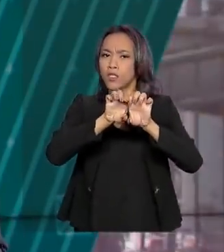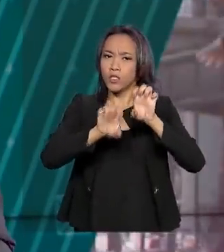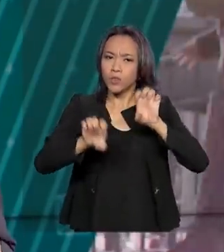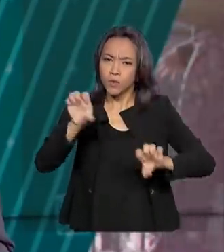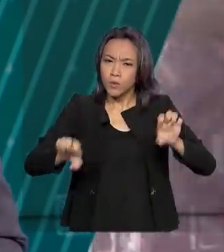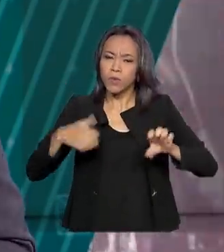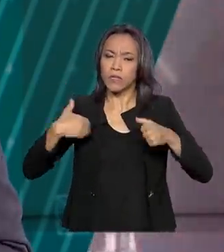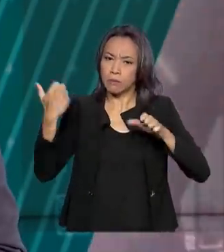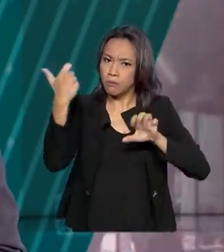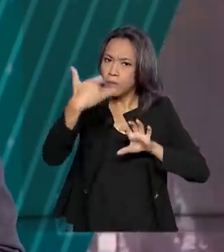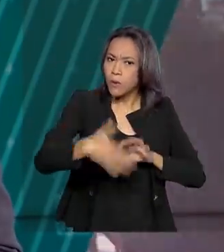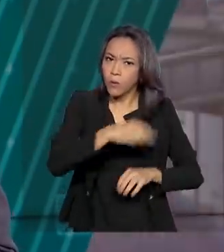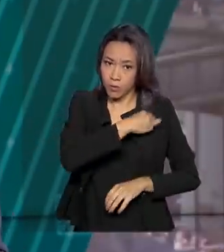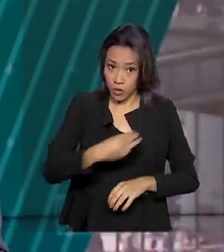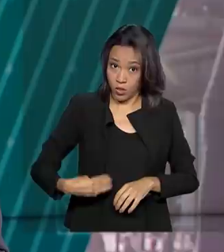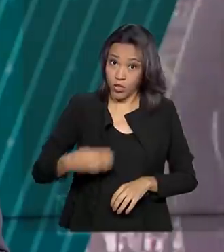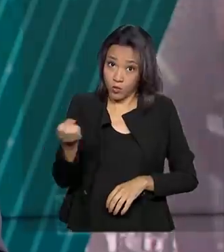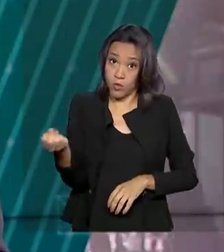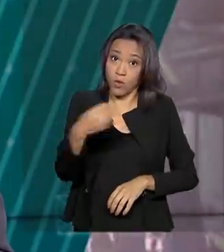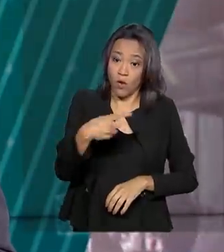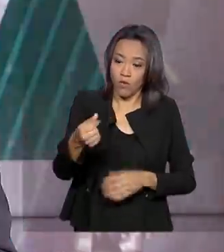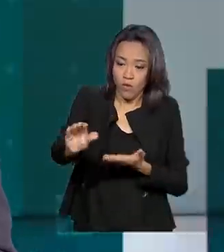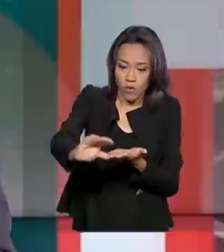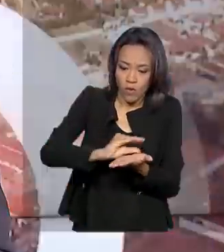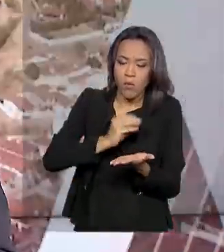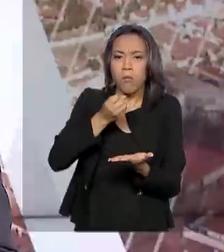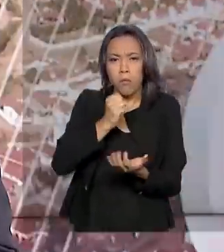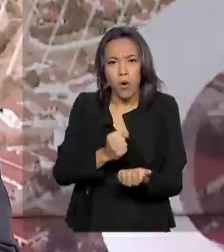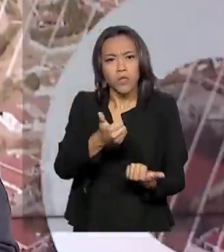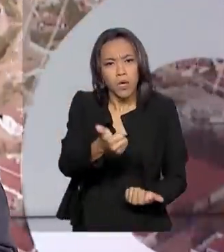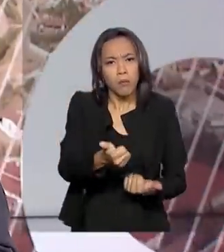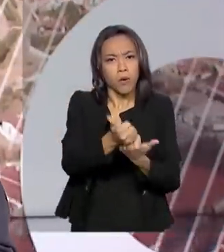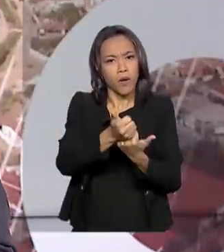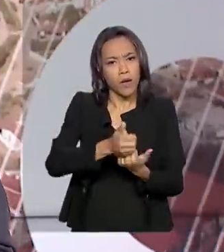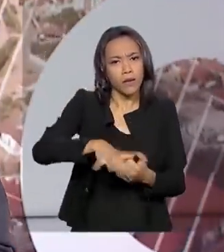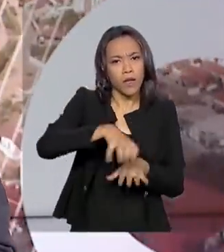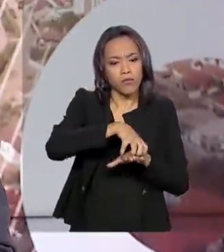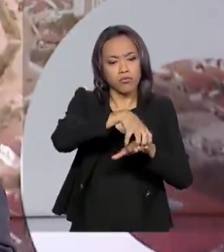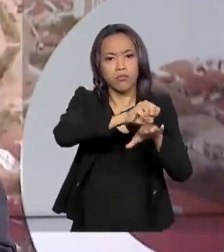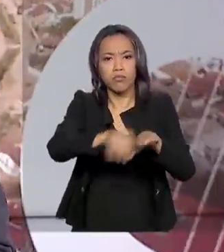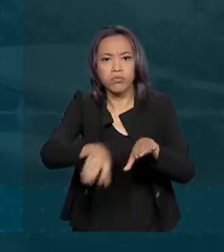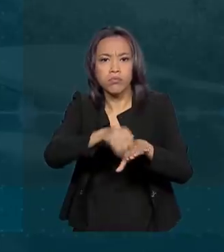novos investimentos podem trazer para o escoamento da produção do sul do país.